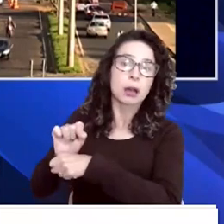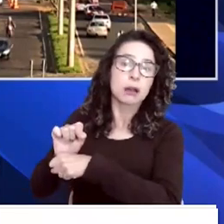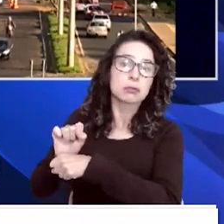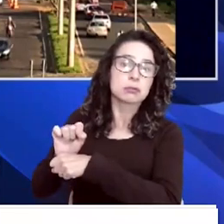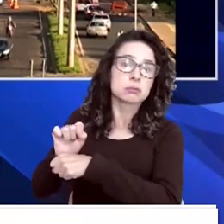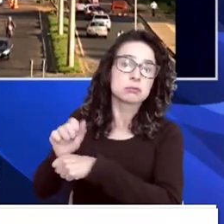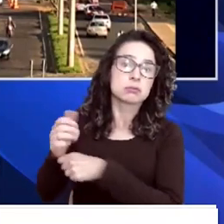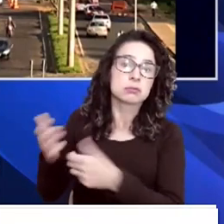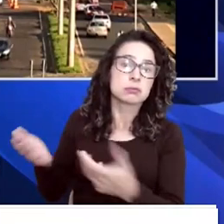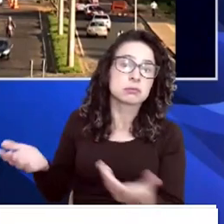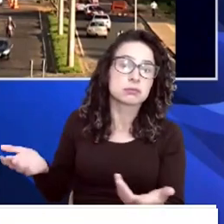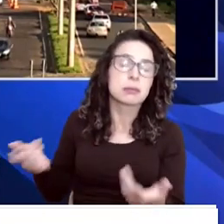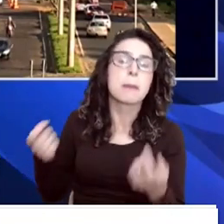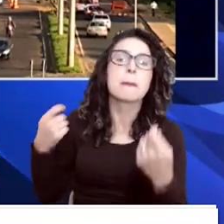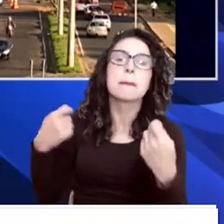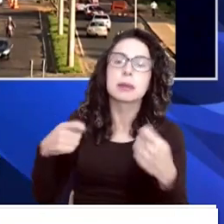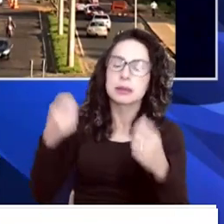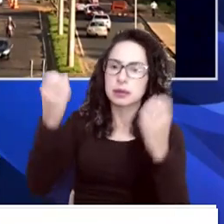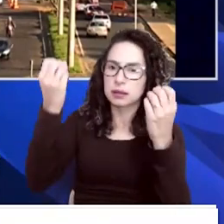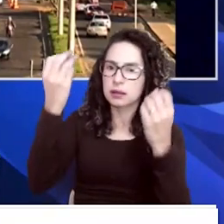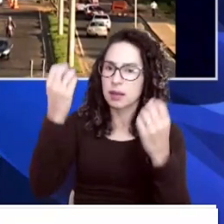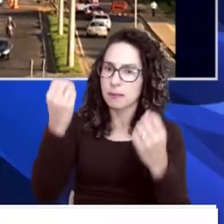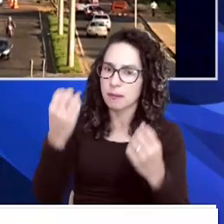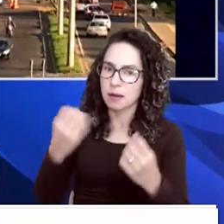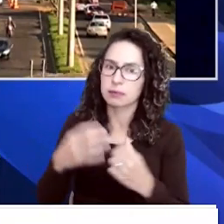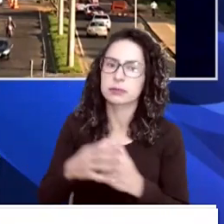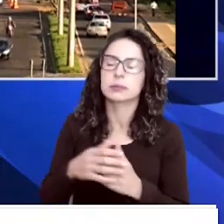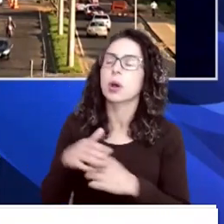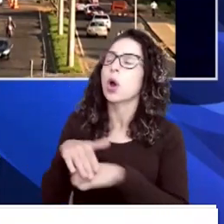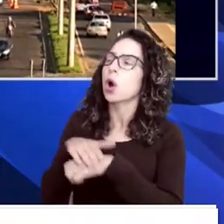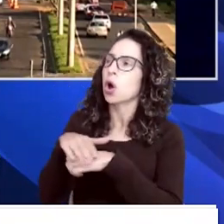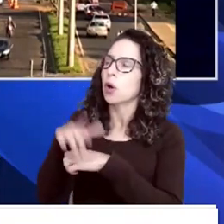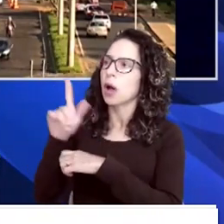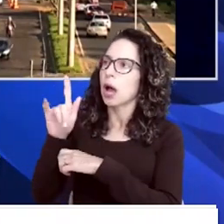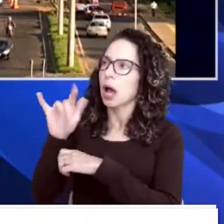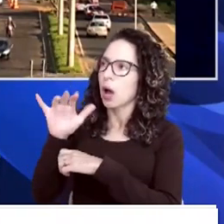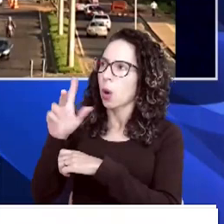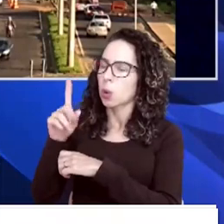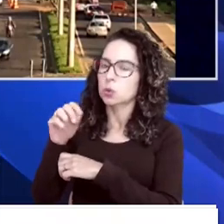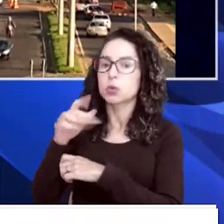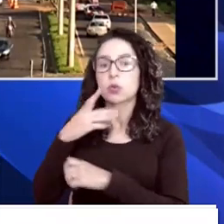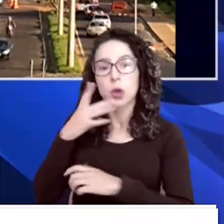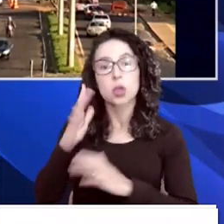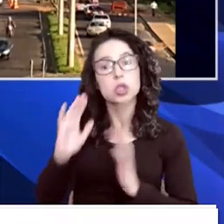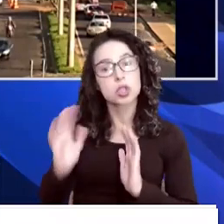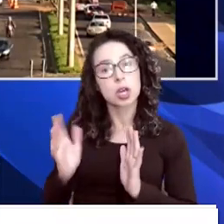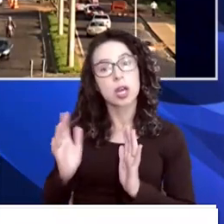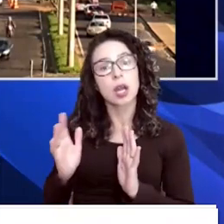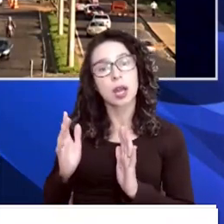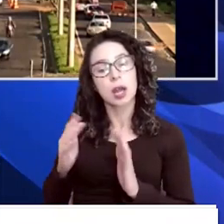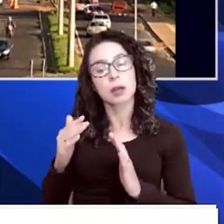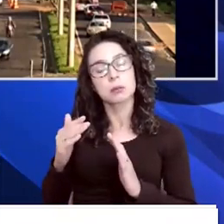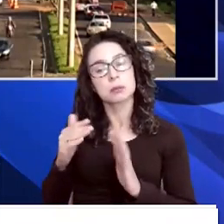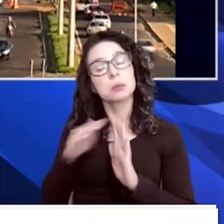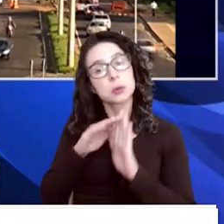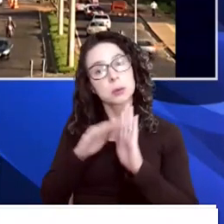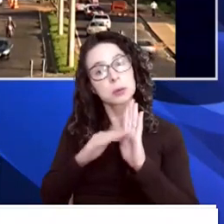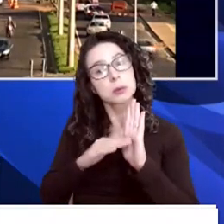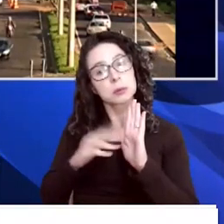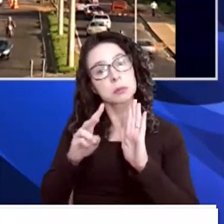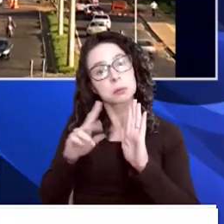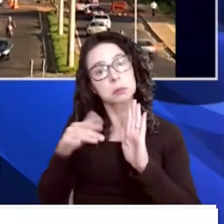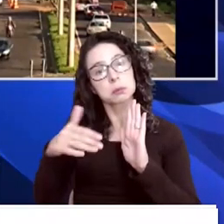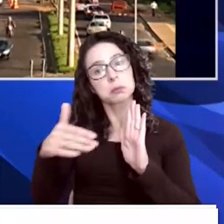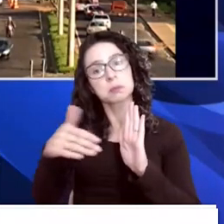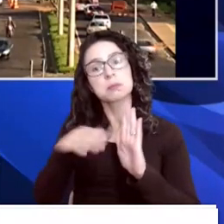da instalação do semáforo. Falei com o Gaúcho, disse que isso já está programado, mas essa programação tinha que